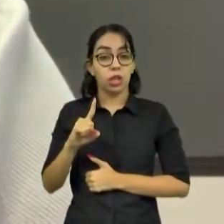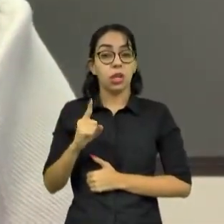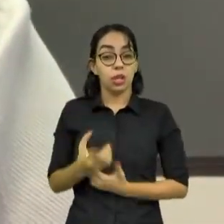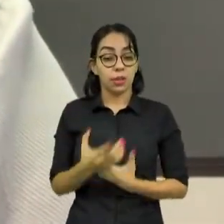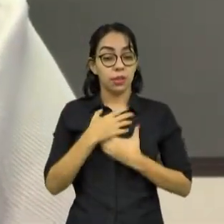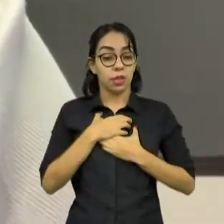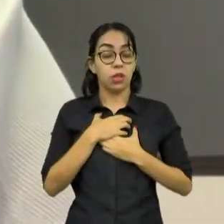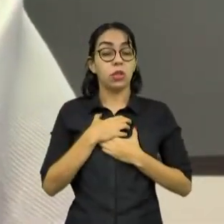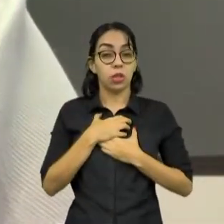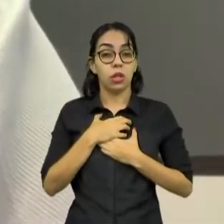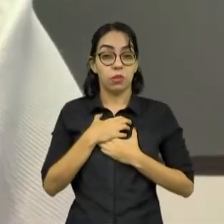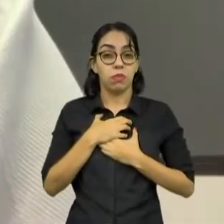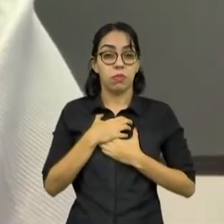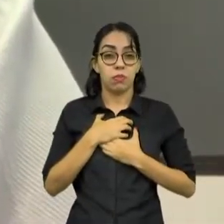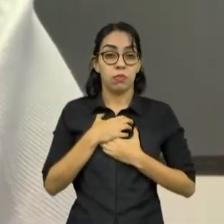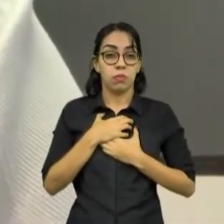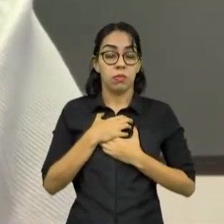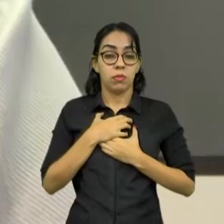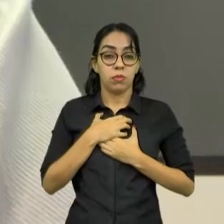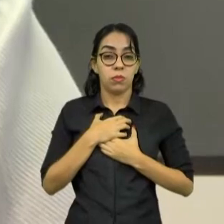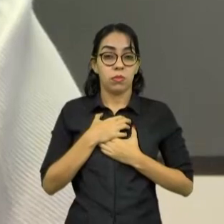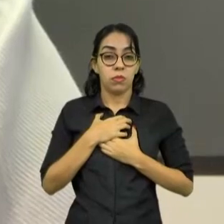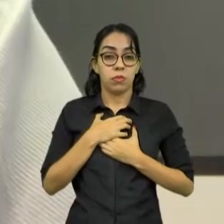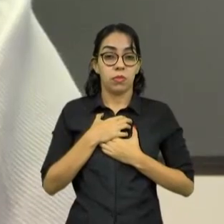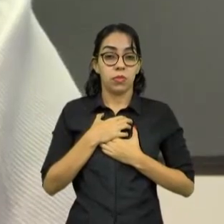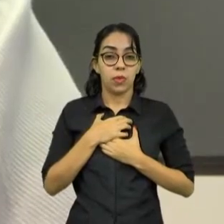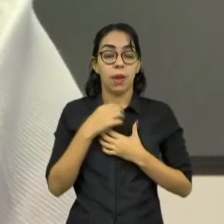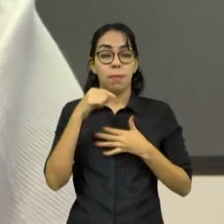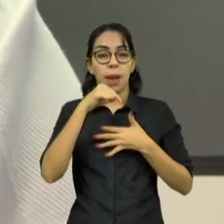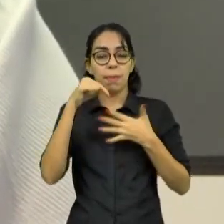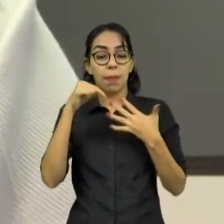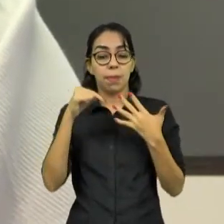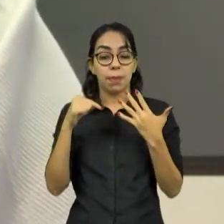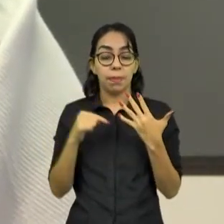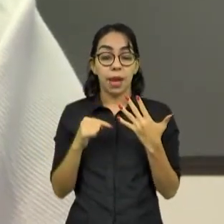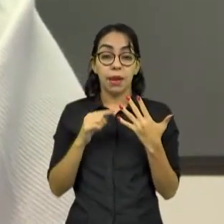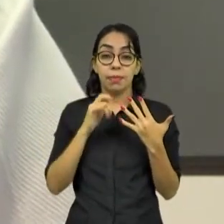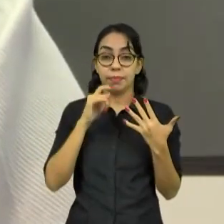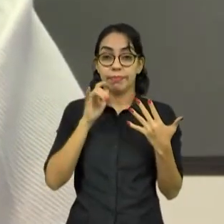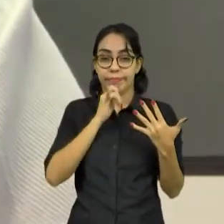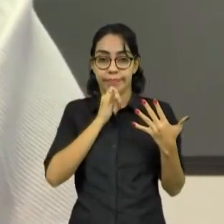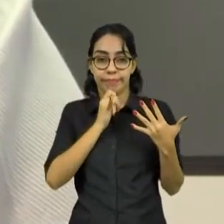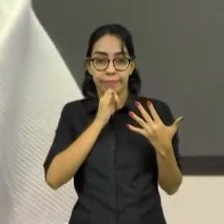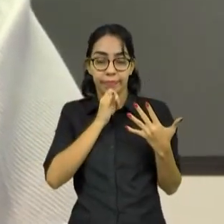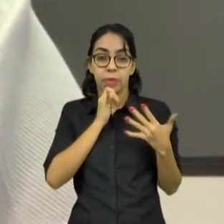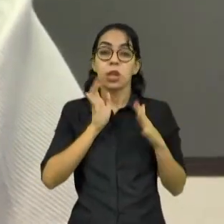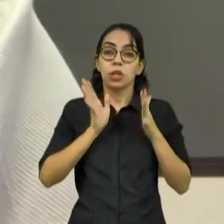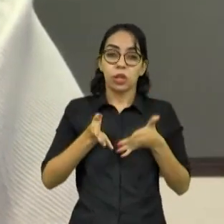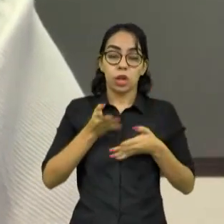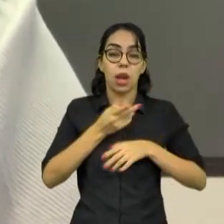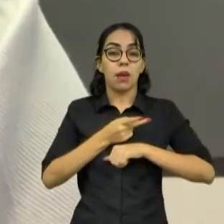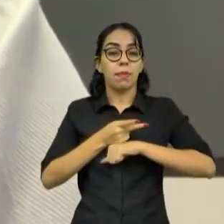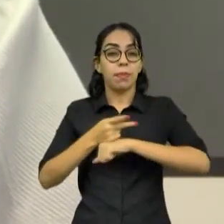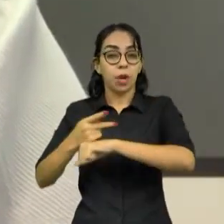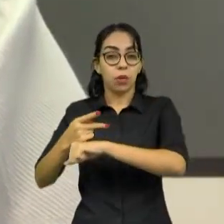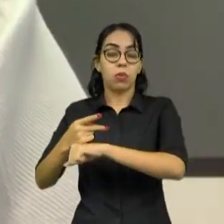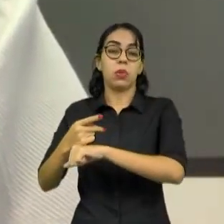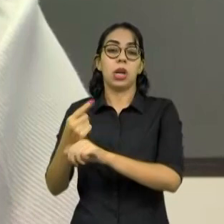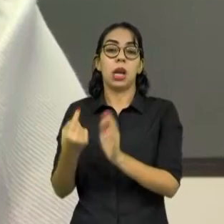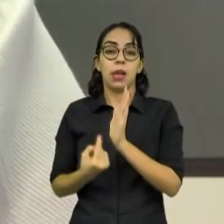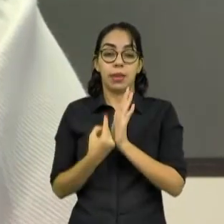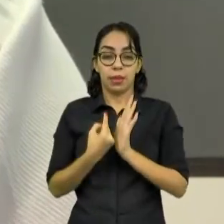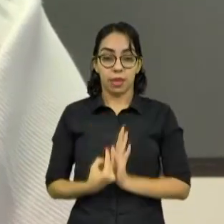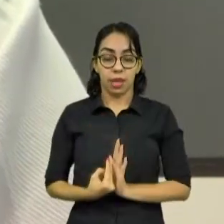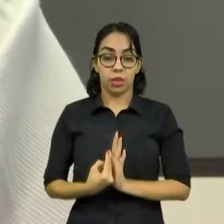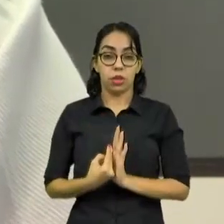febre, dor de garganta, secreção no nariz, né? Tosse, você já pode fazer a partir do primeiro dia, geralmente até